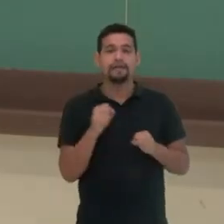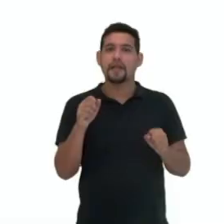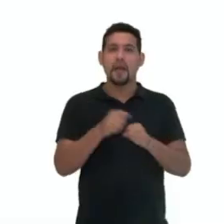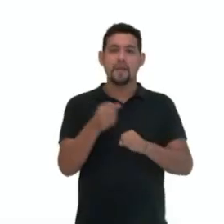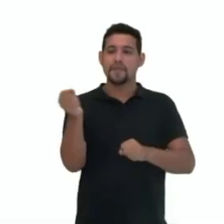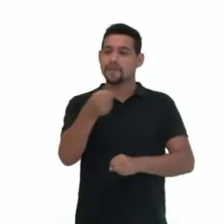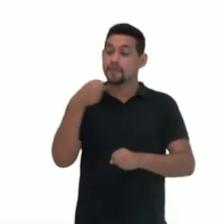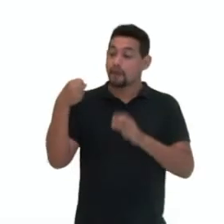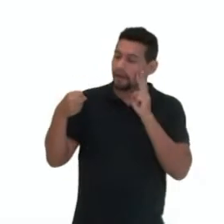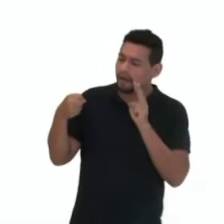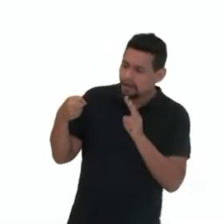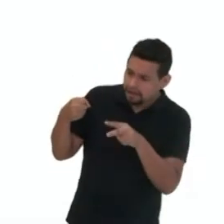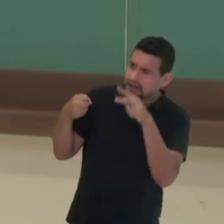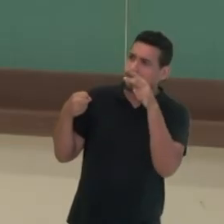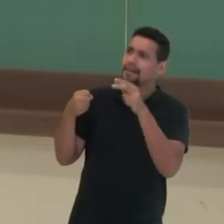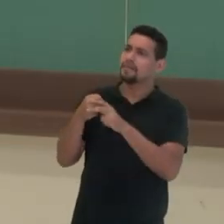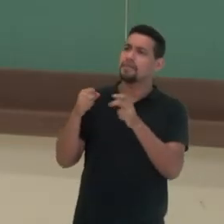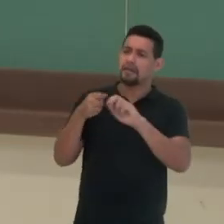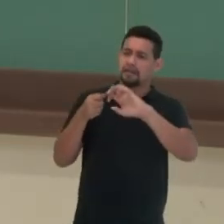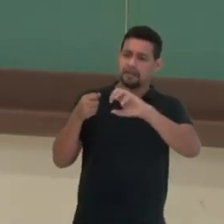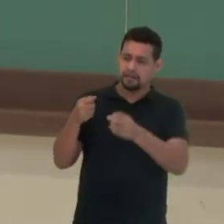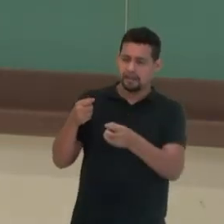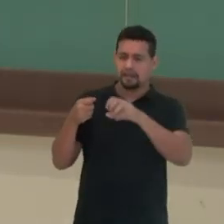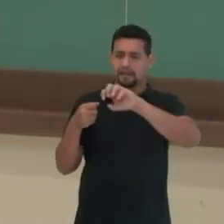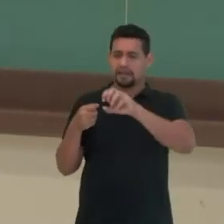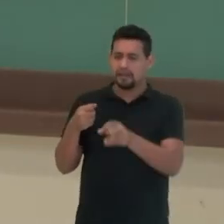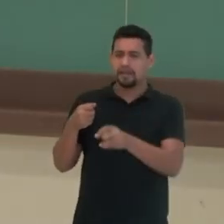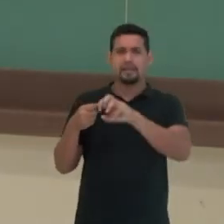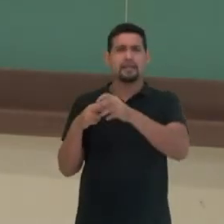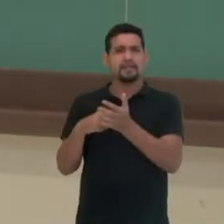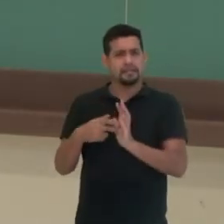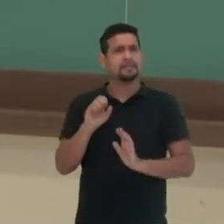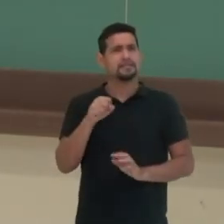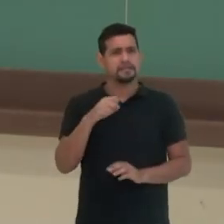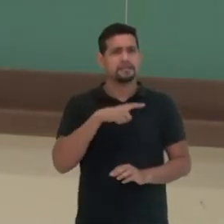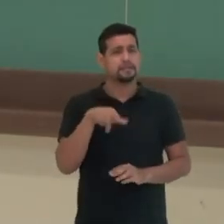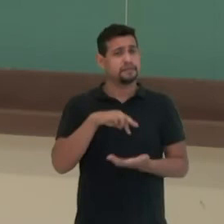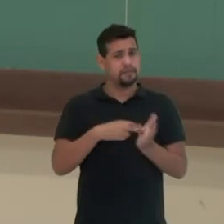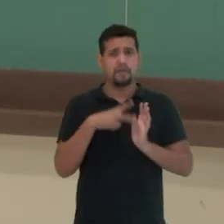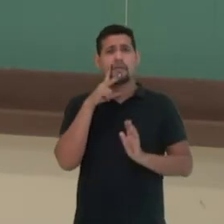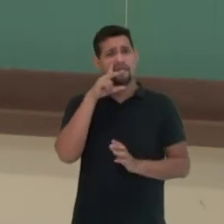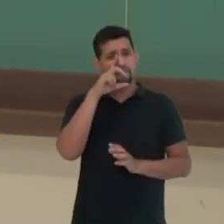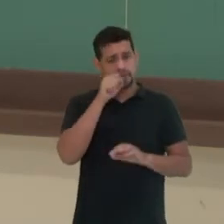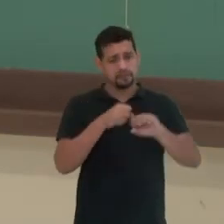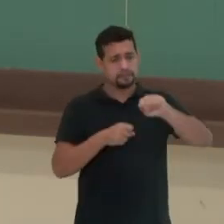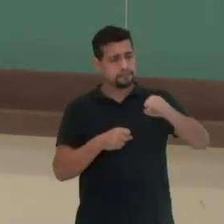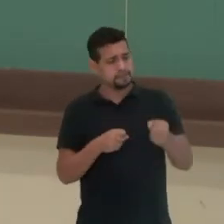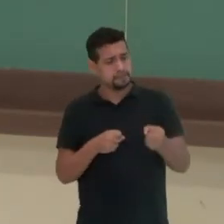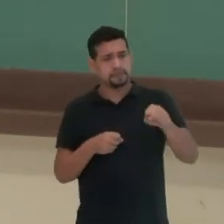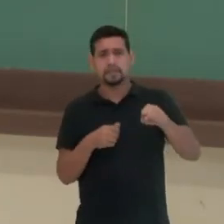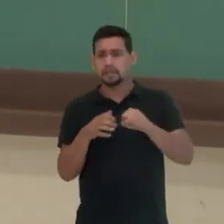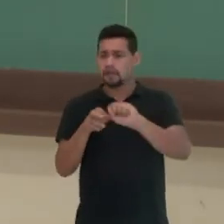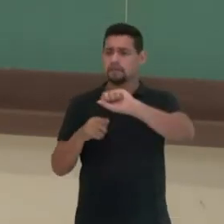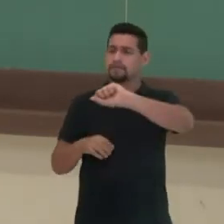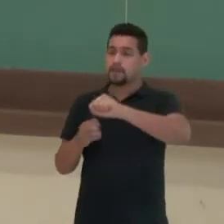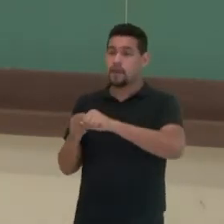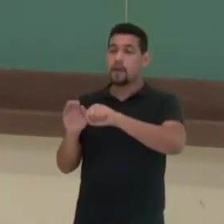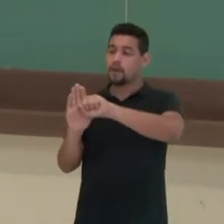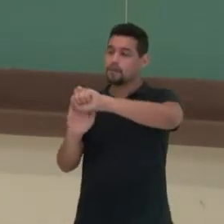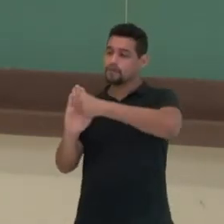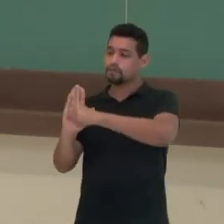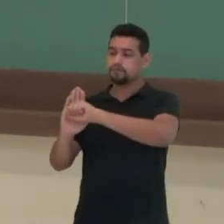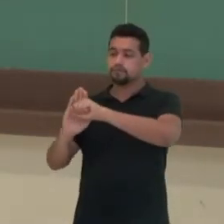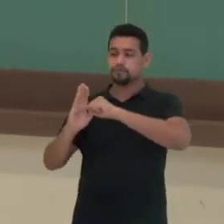porta da tua casa para girar a maçaneta para perceber. Sim, você vai aplicar uma força ali para girar, para abrir